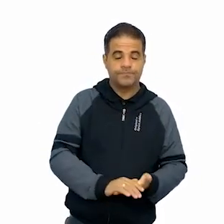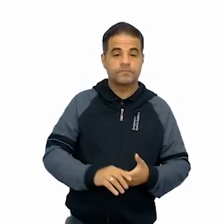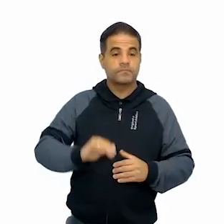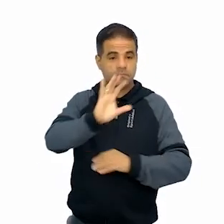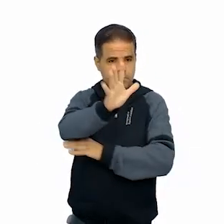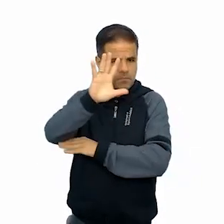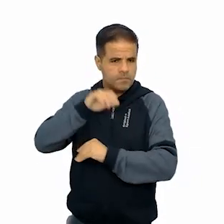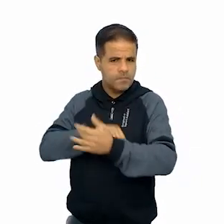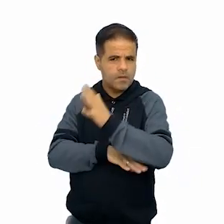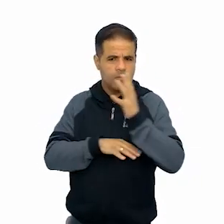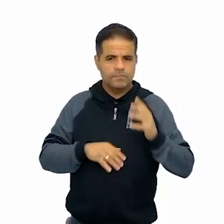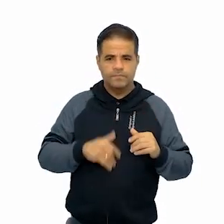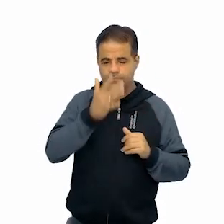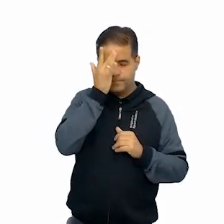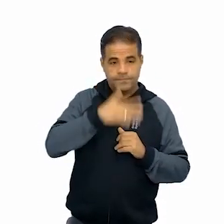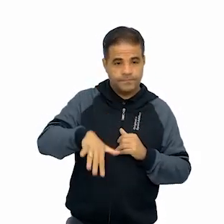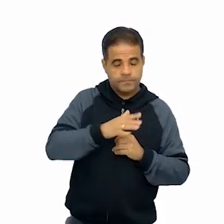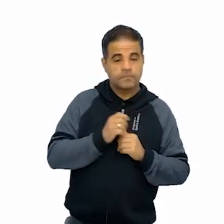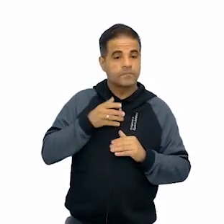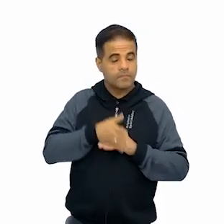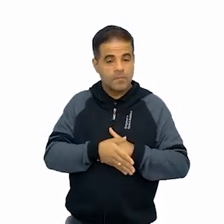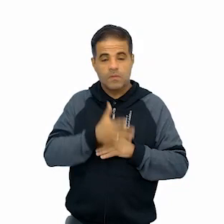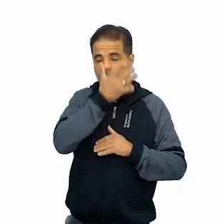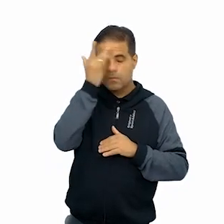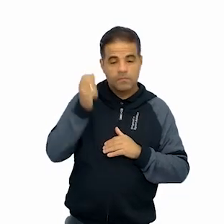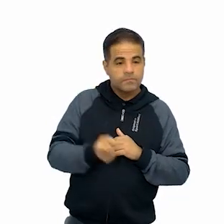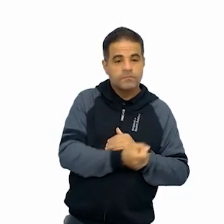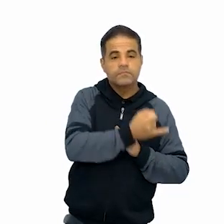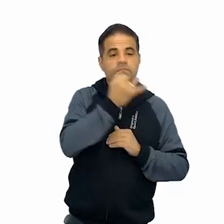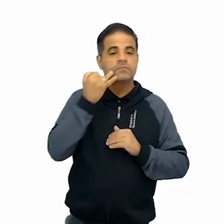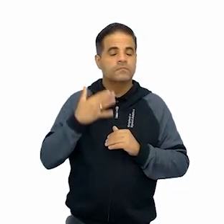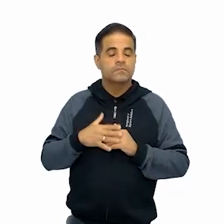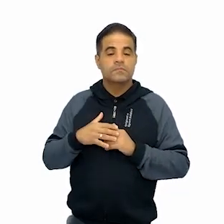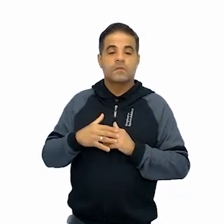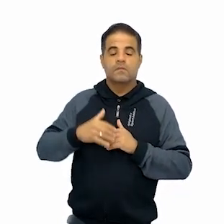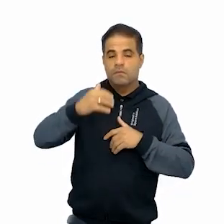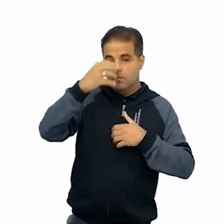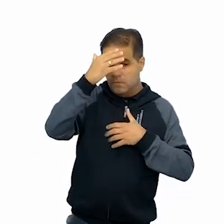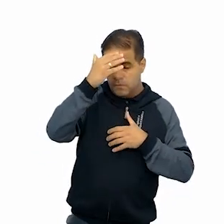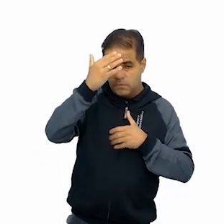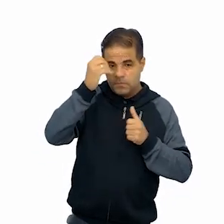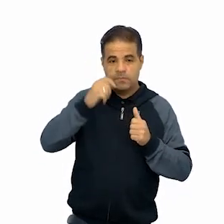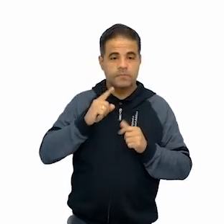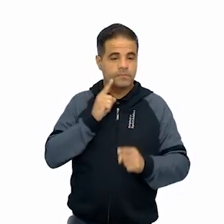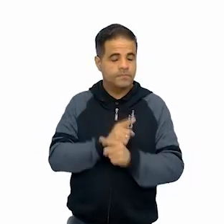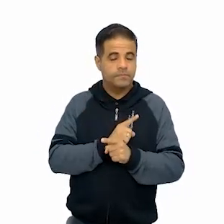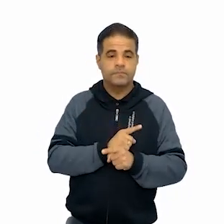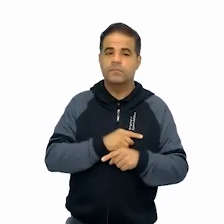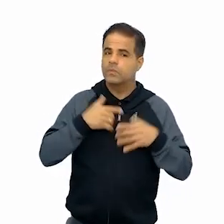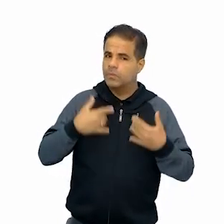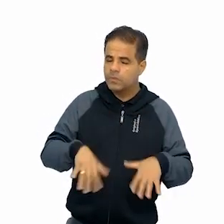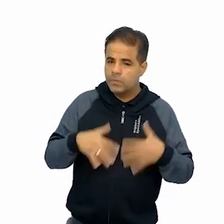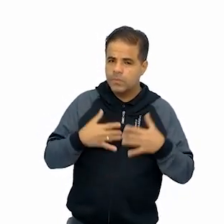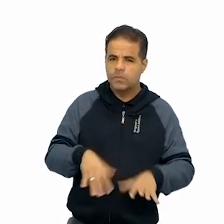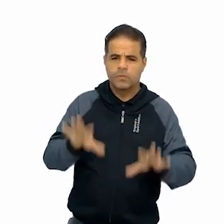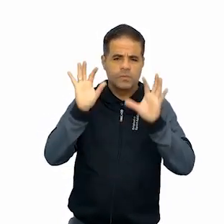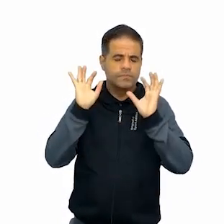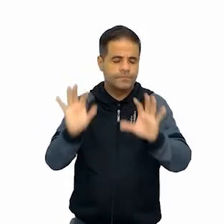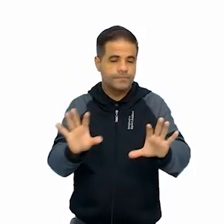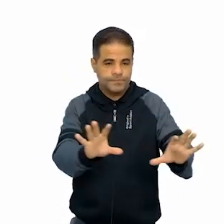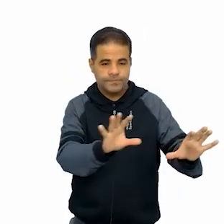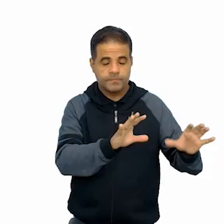florestal. Sua população, embora a maior parte de todos os micos do gênero, encontra-se seriamente